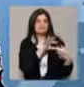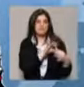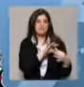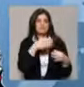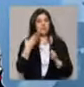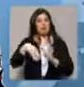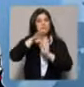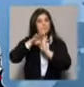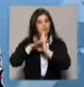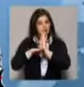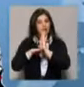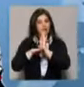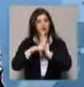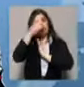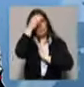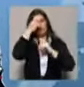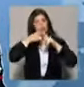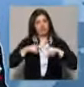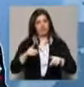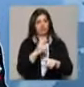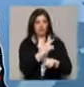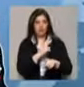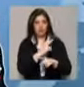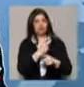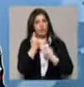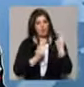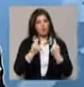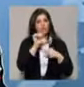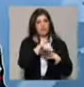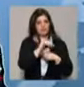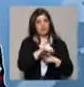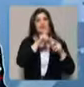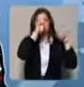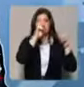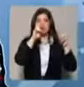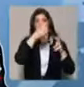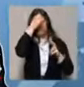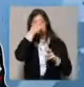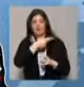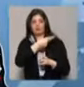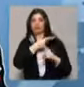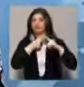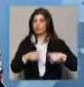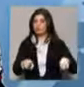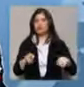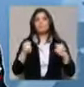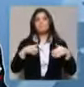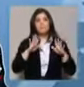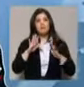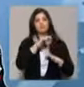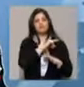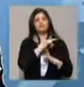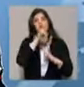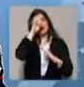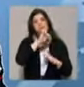há muito que separa Paulo portas de Pedro passos Coelho São muitos os temas onde eles estão indiscordância a verdade é que entendem que a sobrevivência